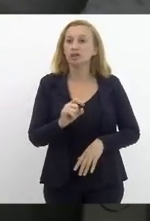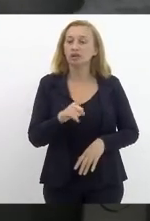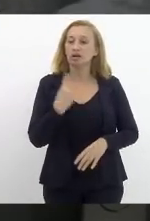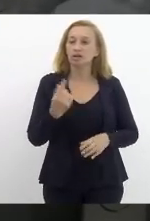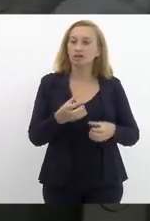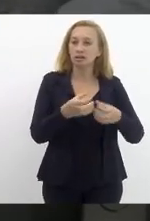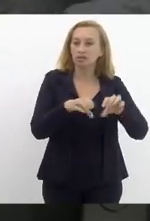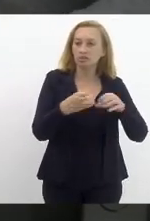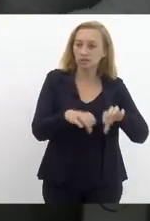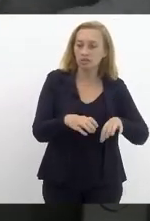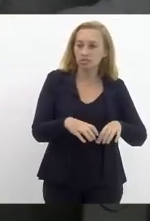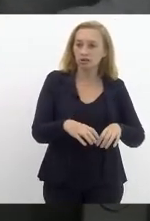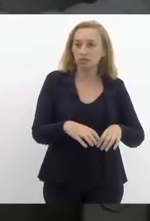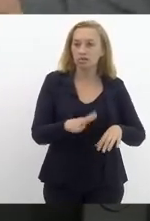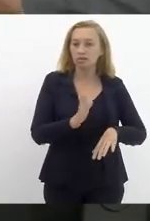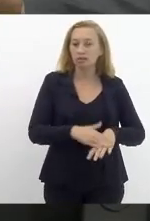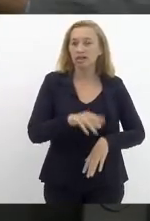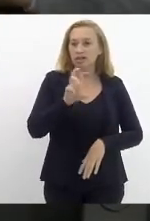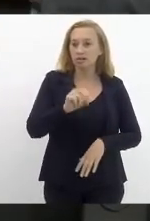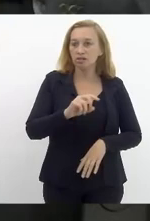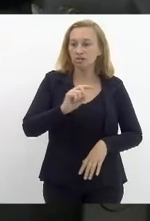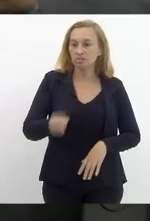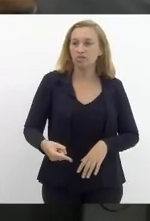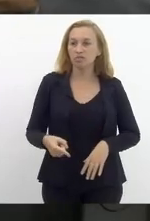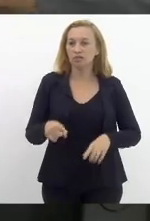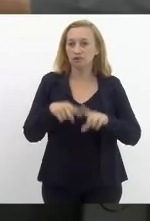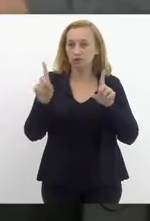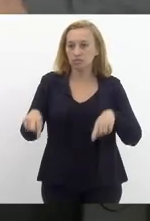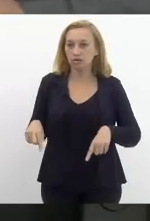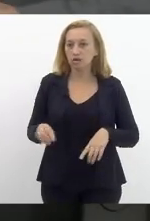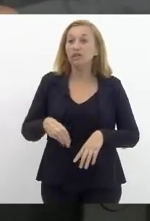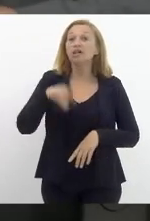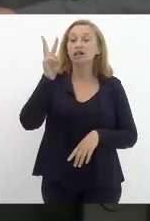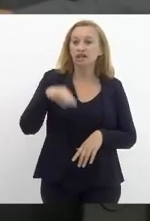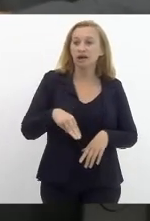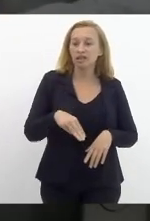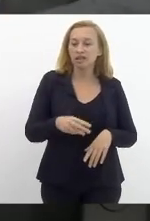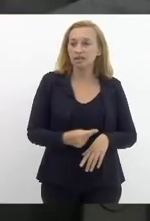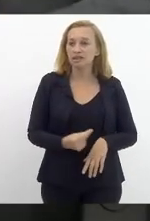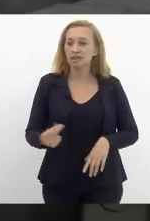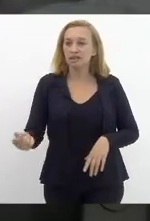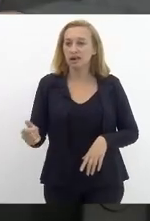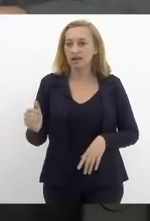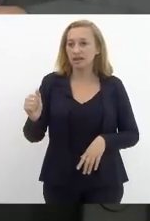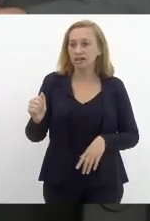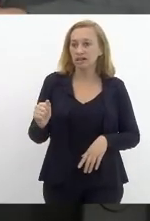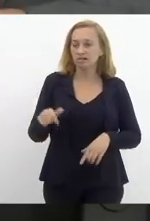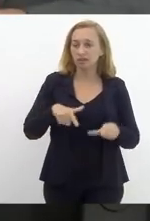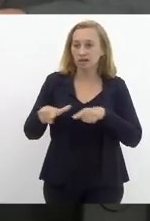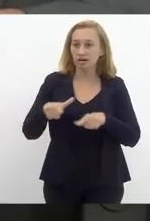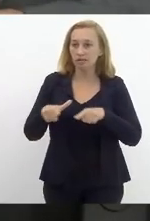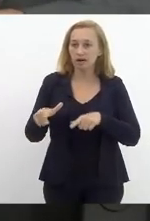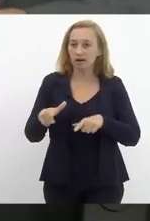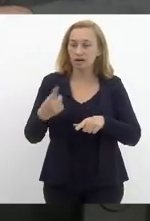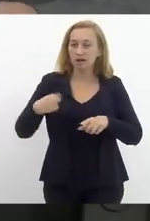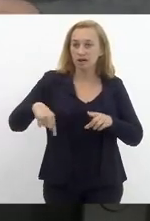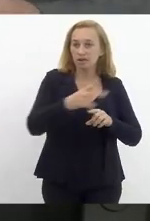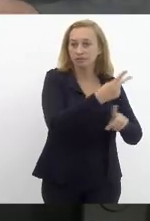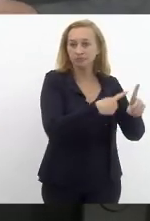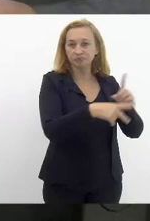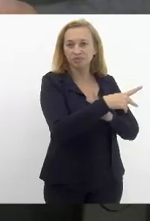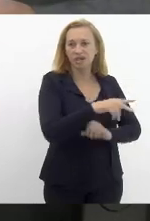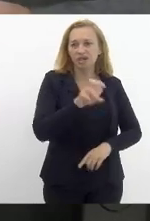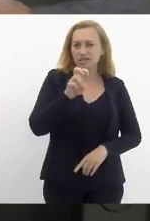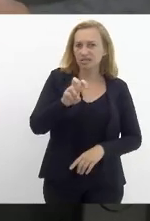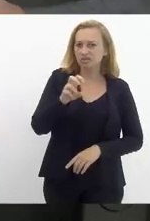público para mais 50 mil servidores. E aí, quem sai da ativa vai para o Rio Previdência. Então, ia dar uma despesa de uns 5,